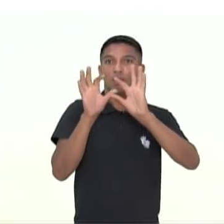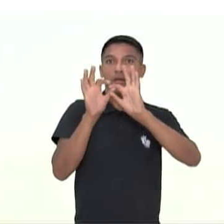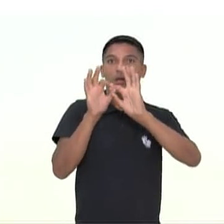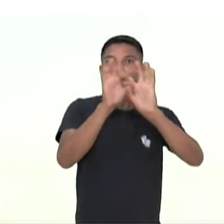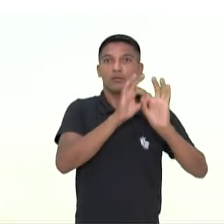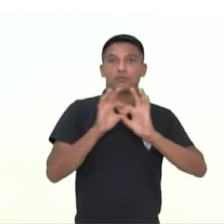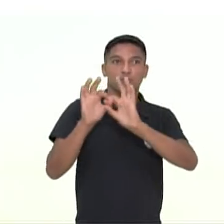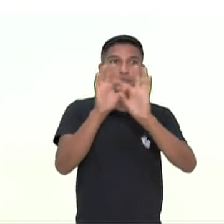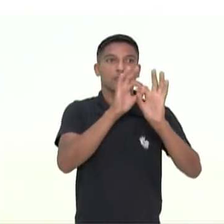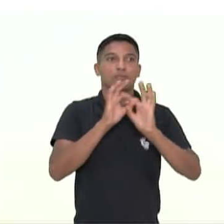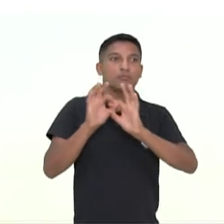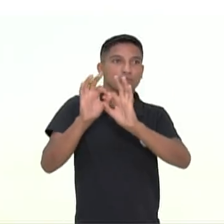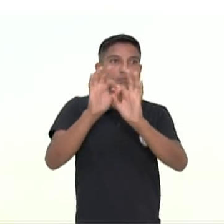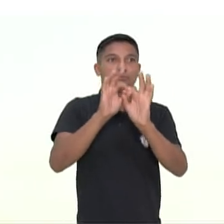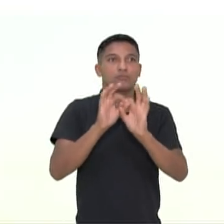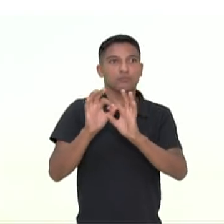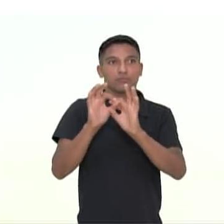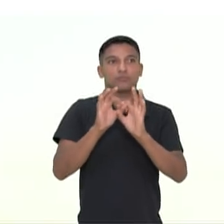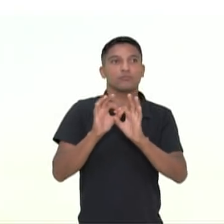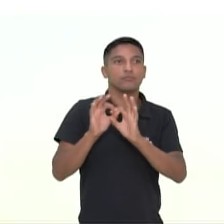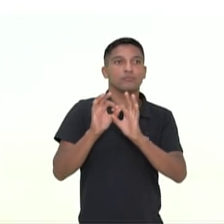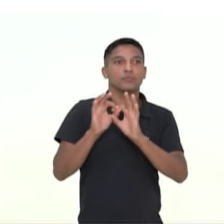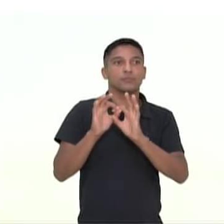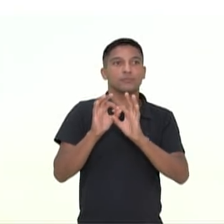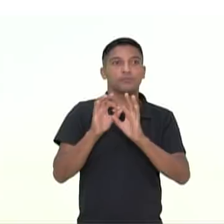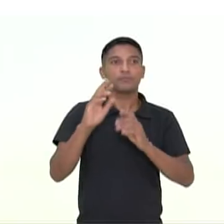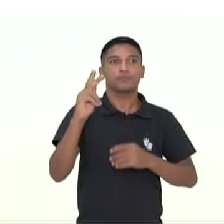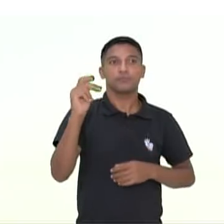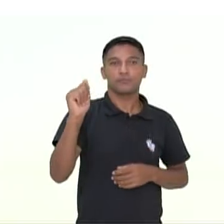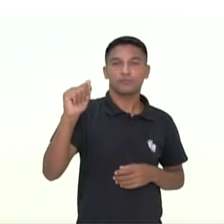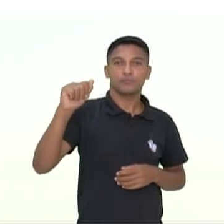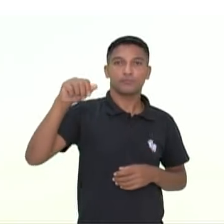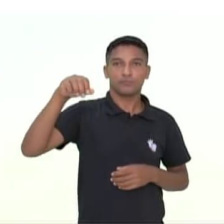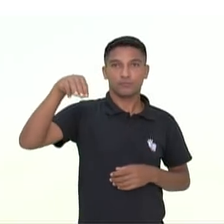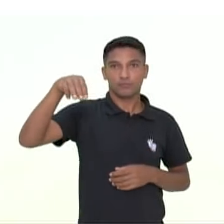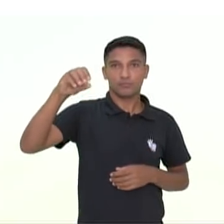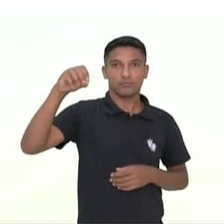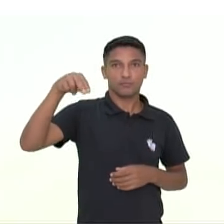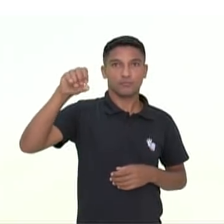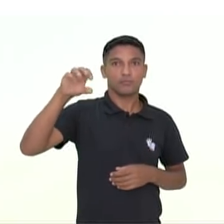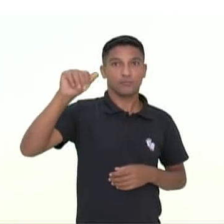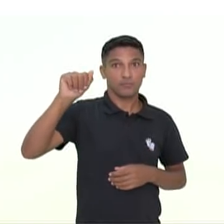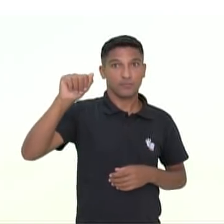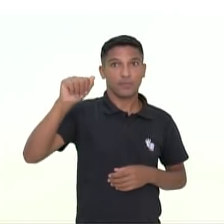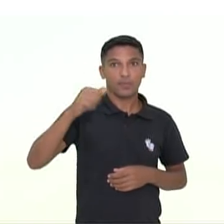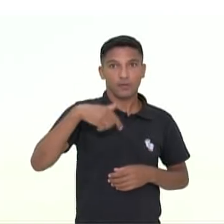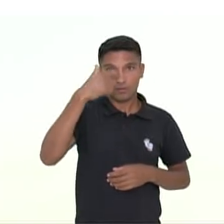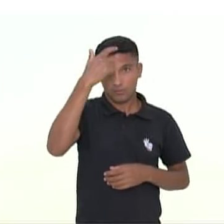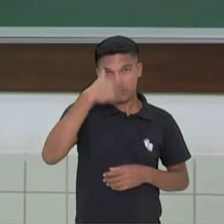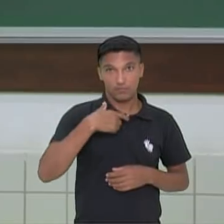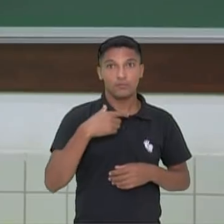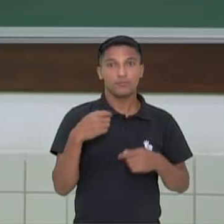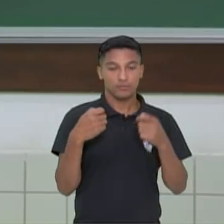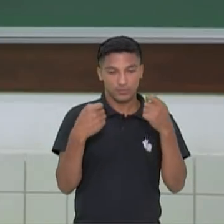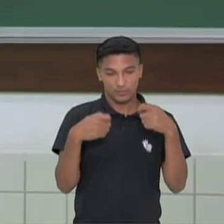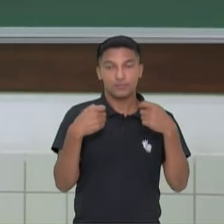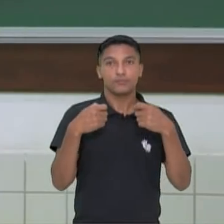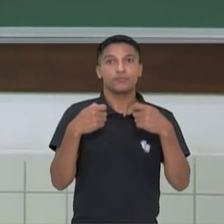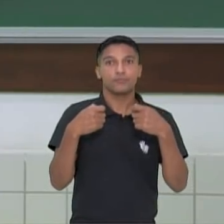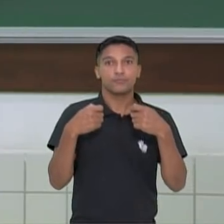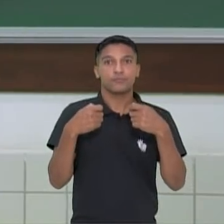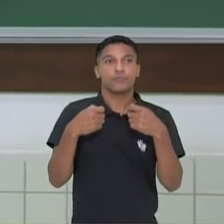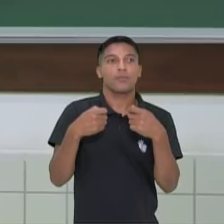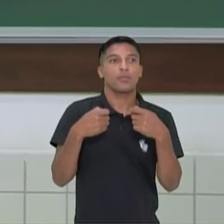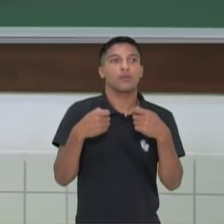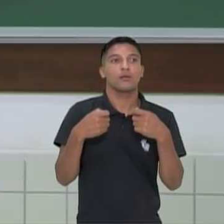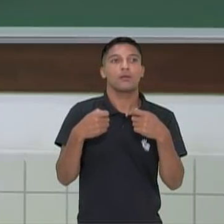seus praticantes, seja entre estes e o universo que os rodeia. Então, o Aikido,